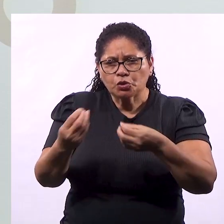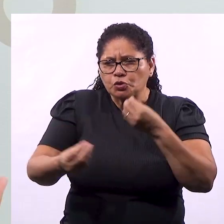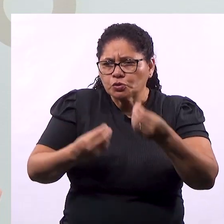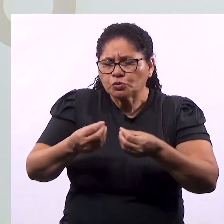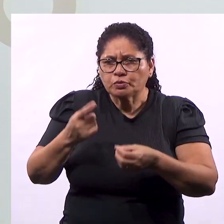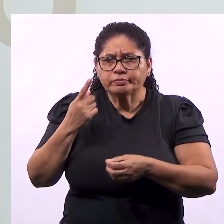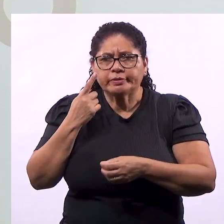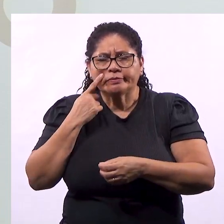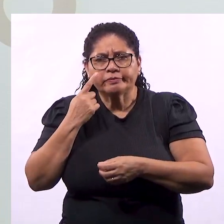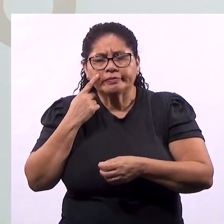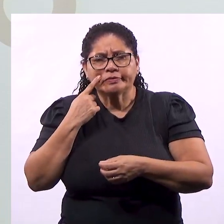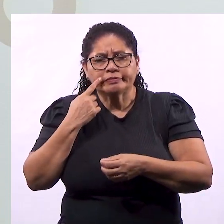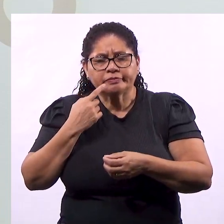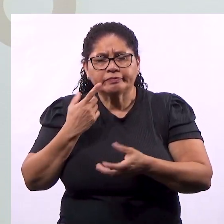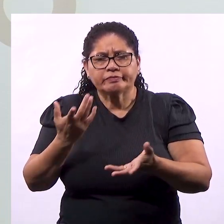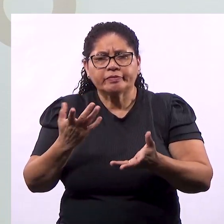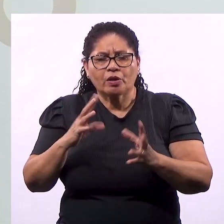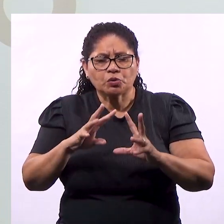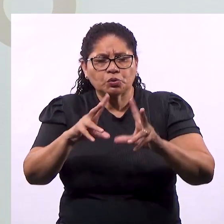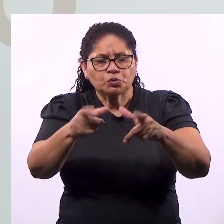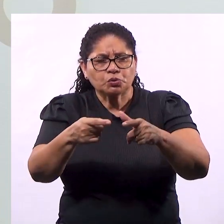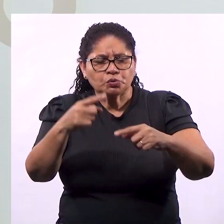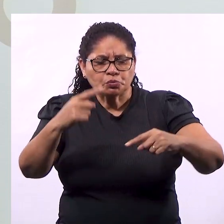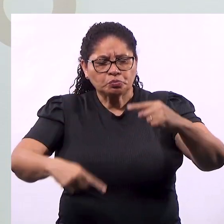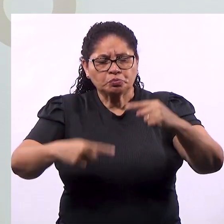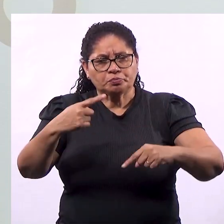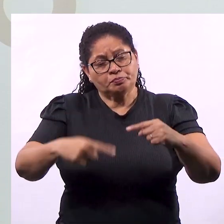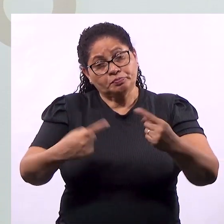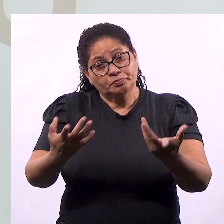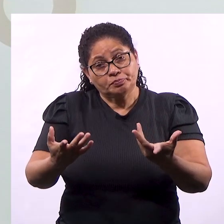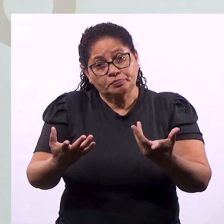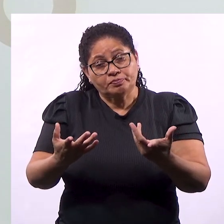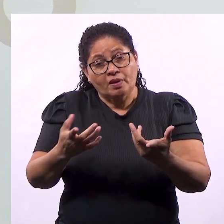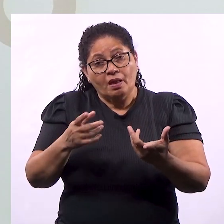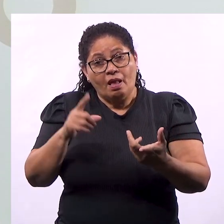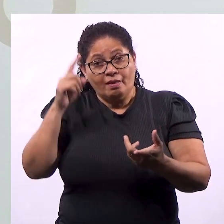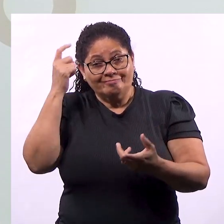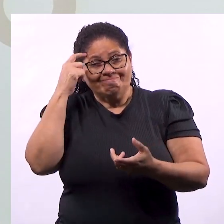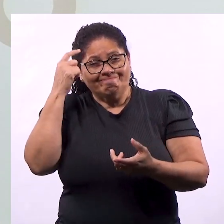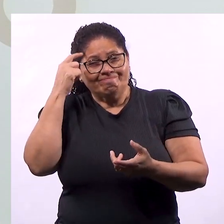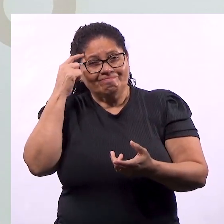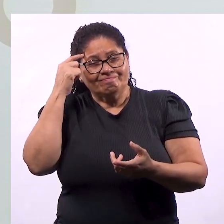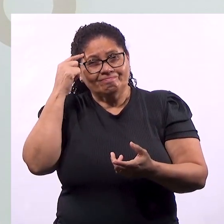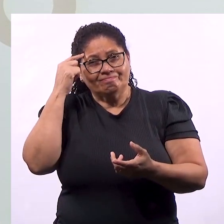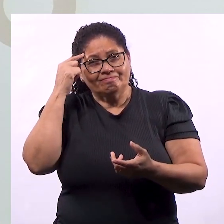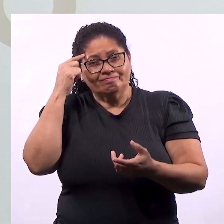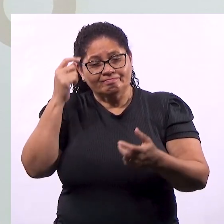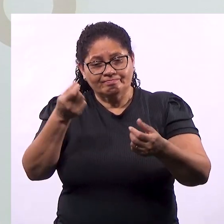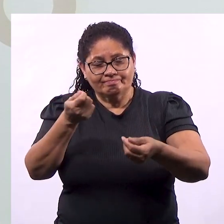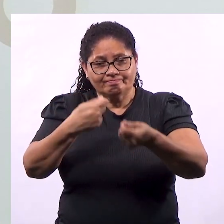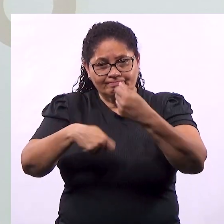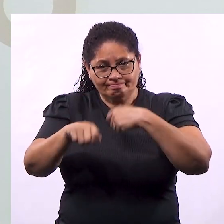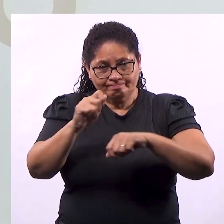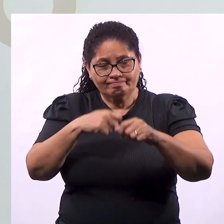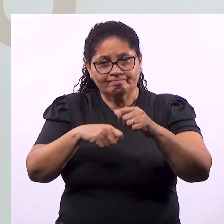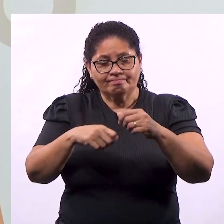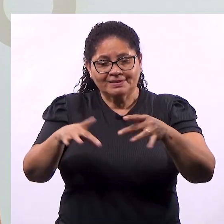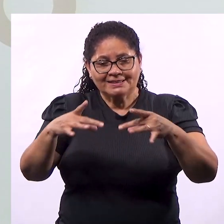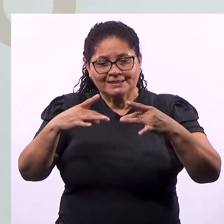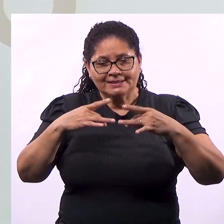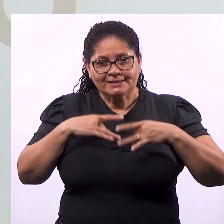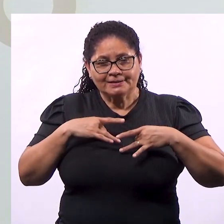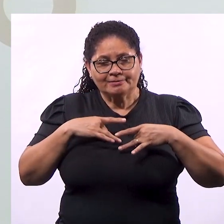as Visões de todos com relação a um produto Então essa ideia que veio da administração